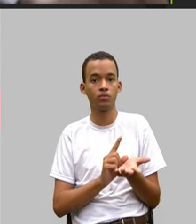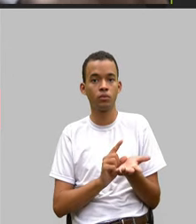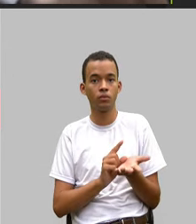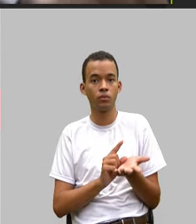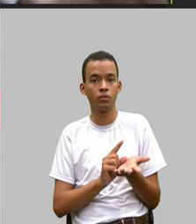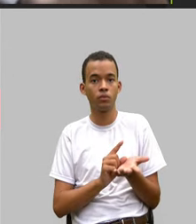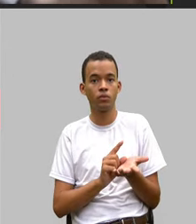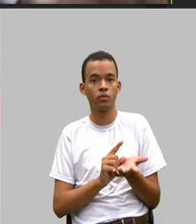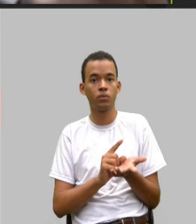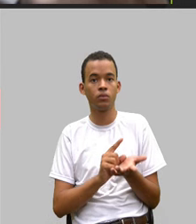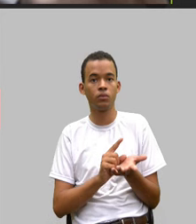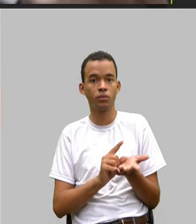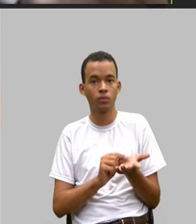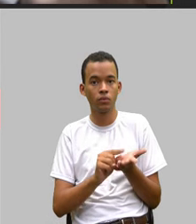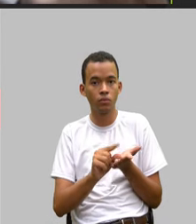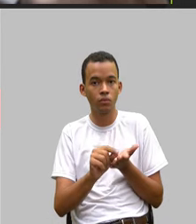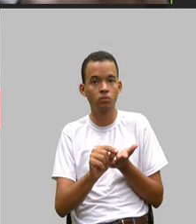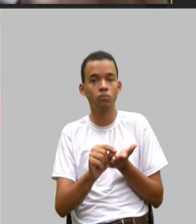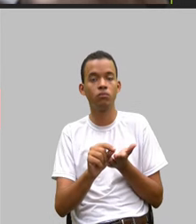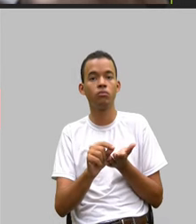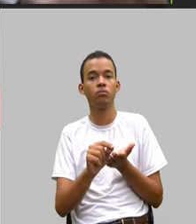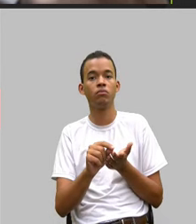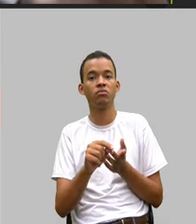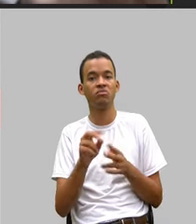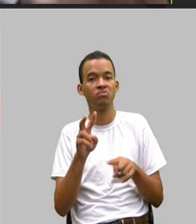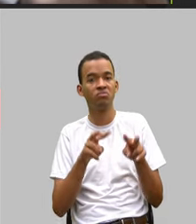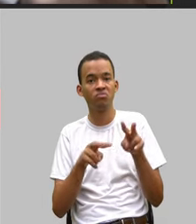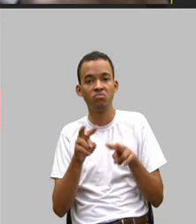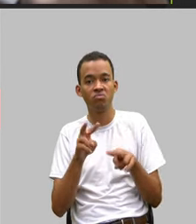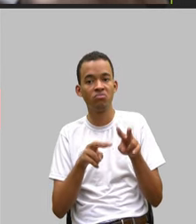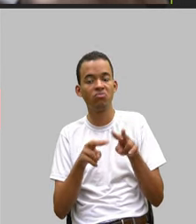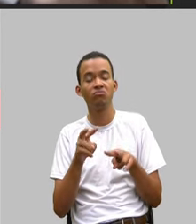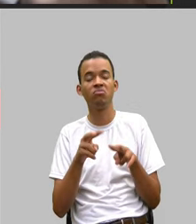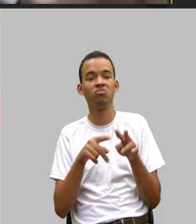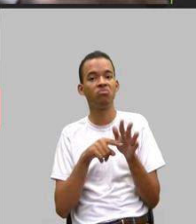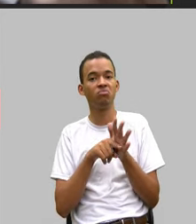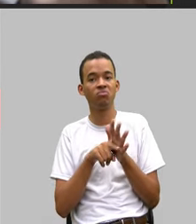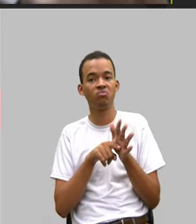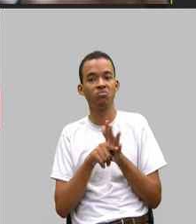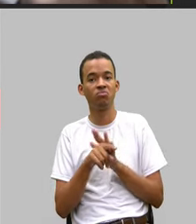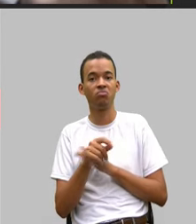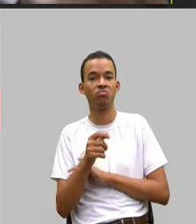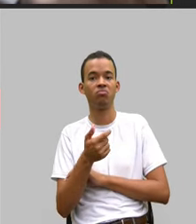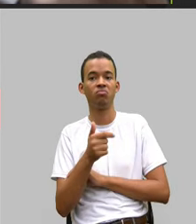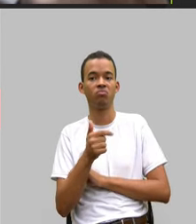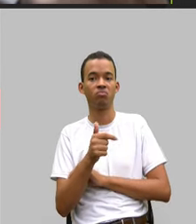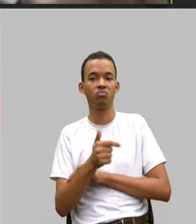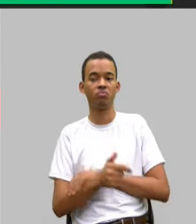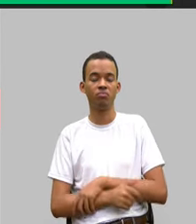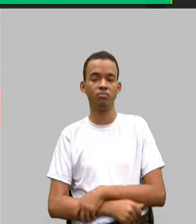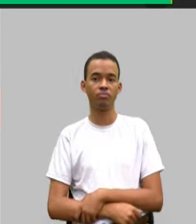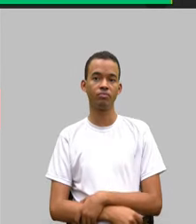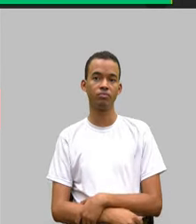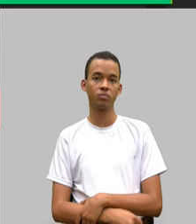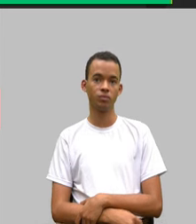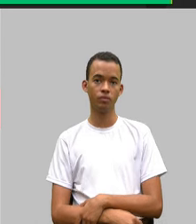colaterais então a gente não teve isso no mapa no restante dos artigos pode